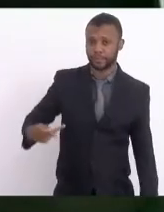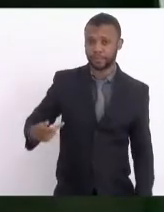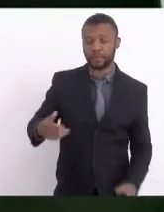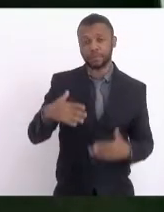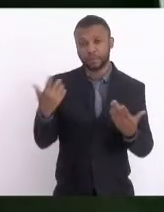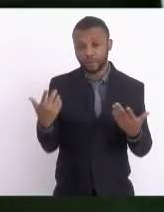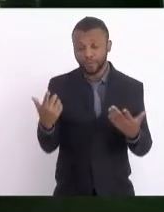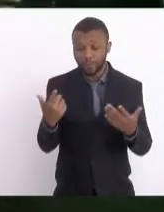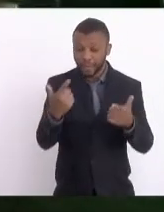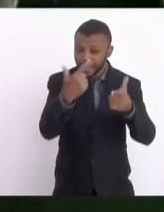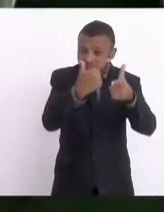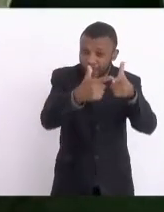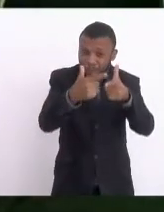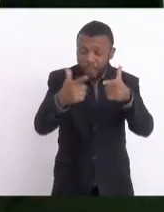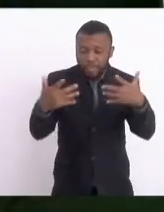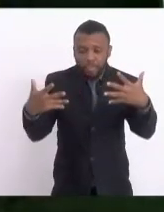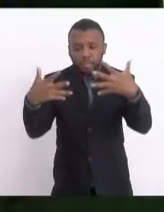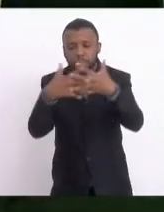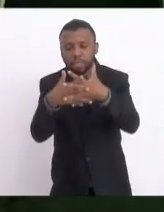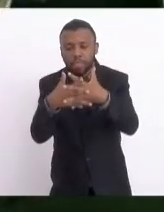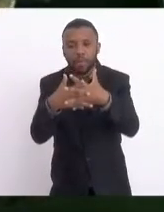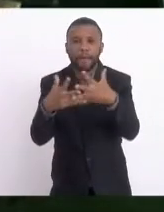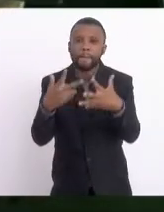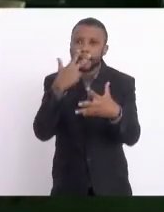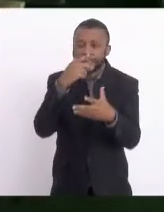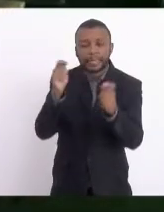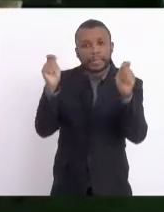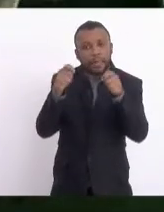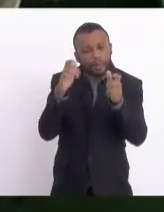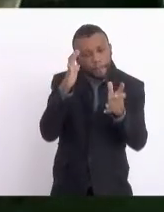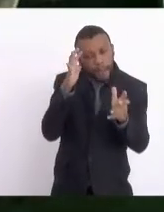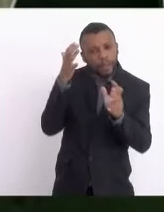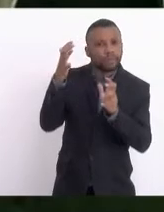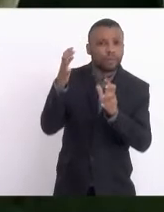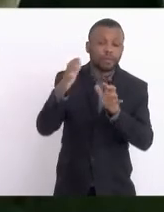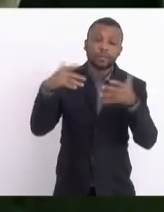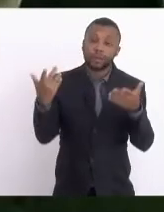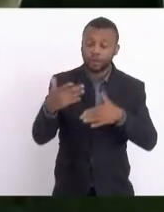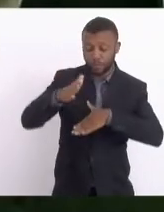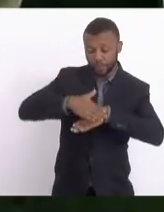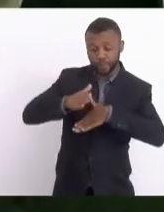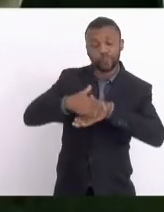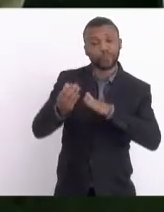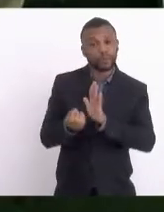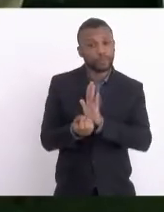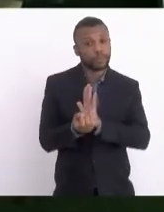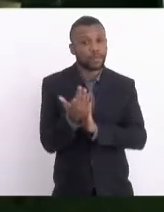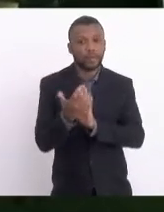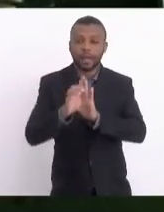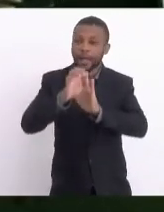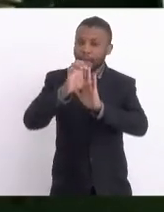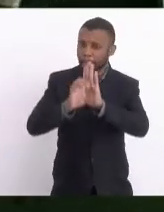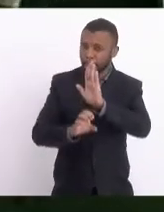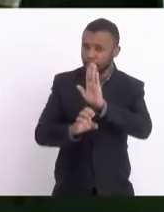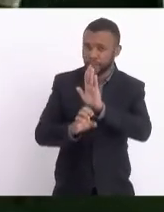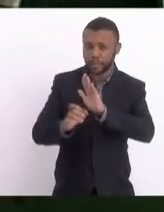essas questões. E eu produzi emendas. E essa emenda que produzi,